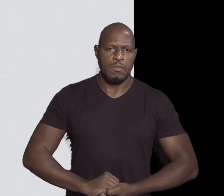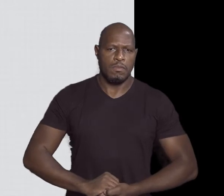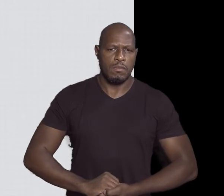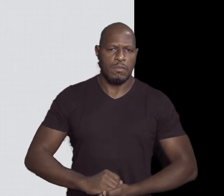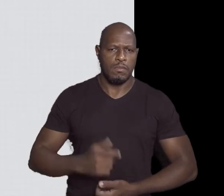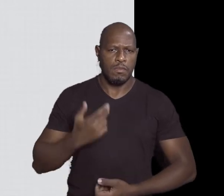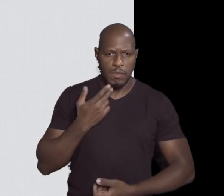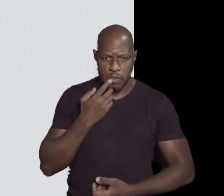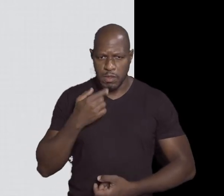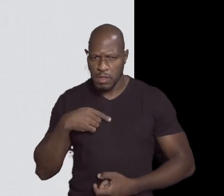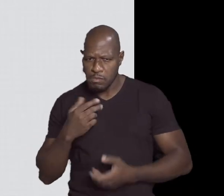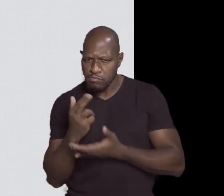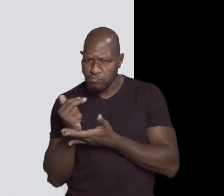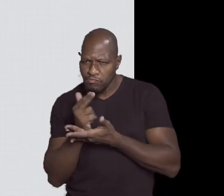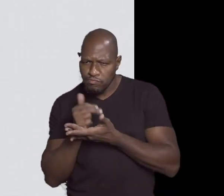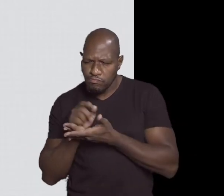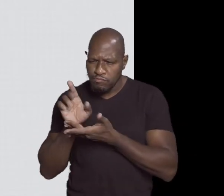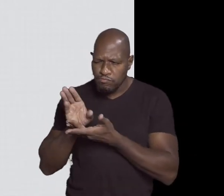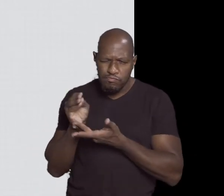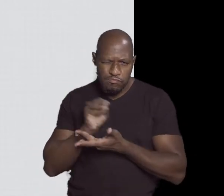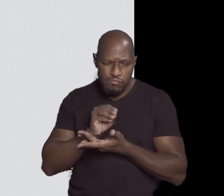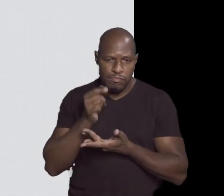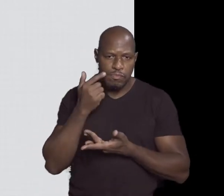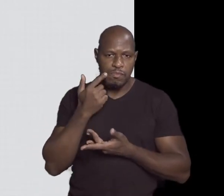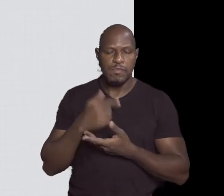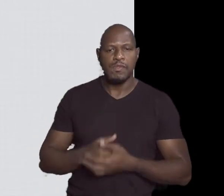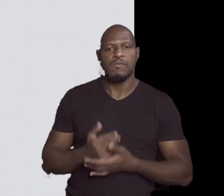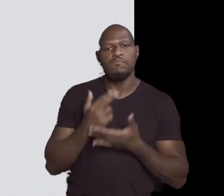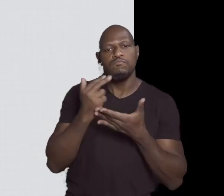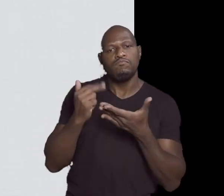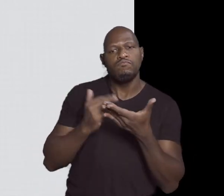Esse primeiro esboço aqui, essa primeira passagem, eu tô só